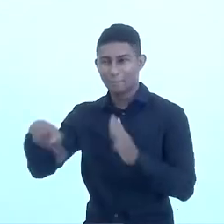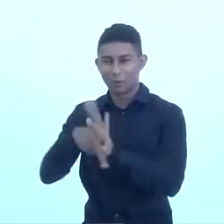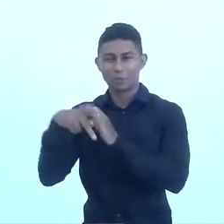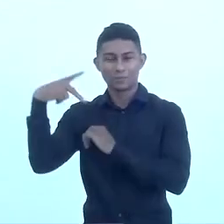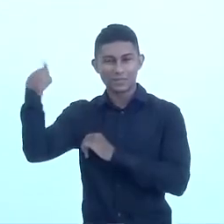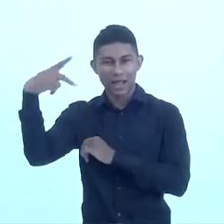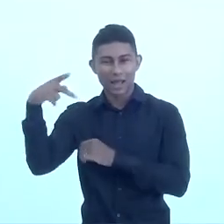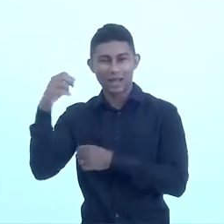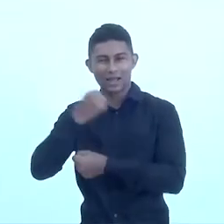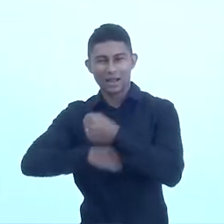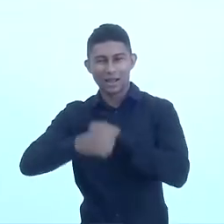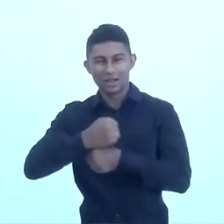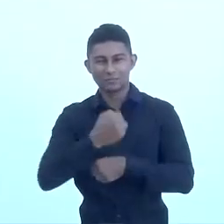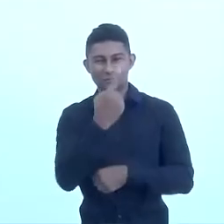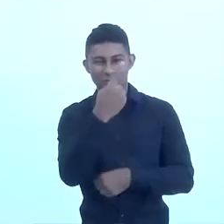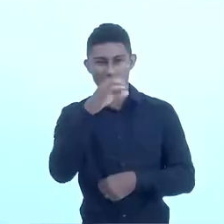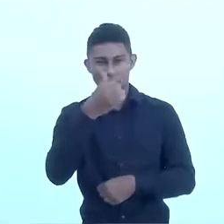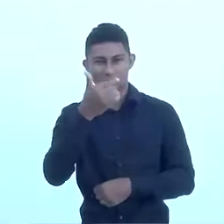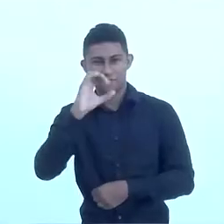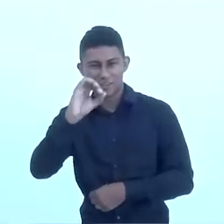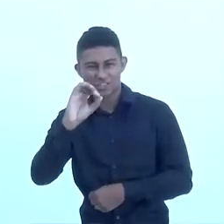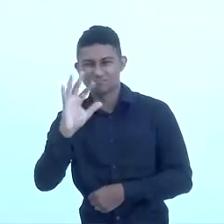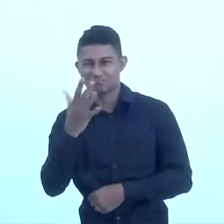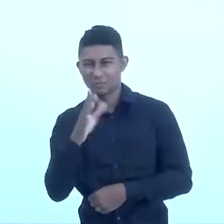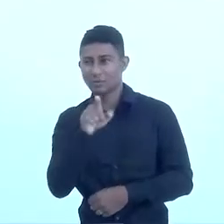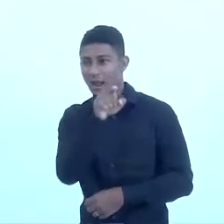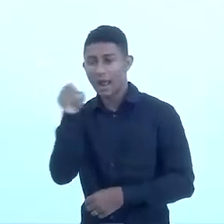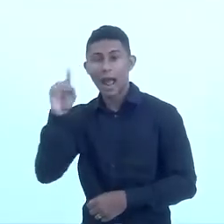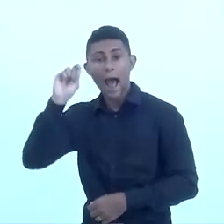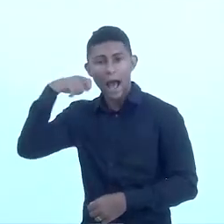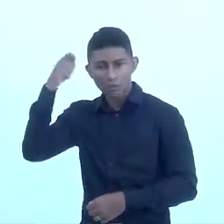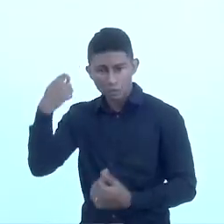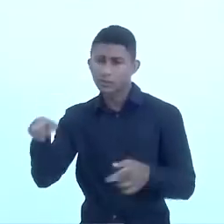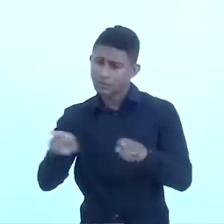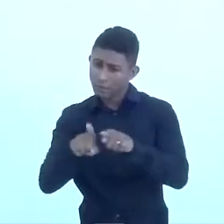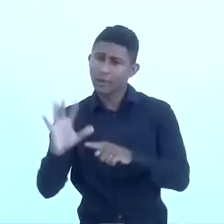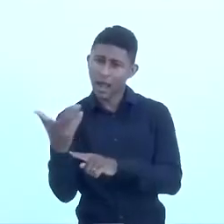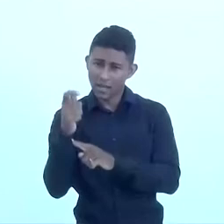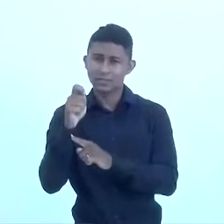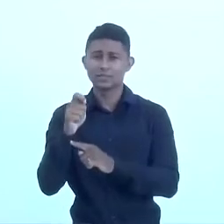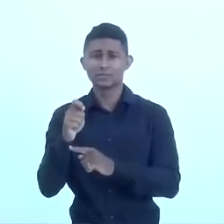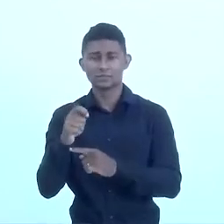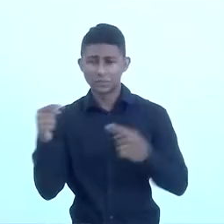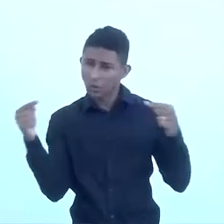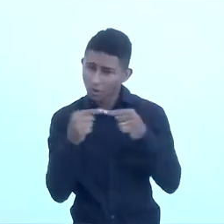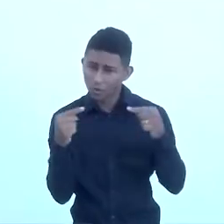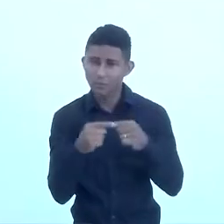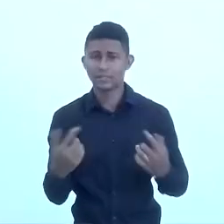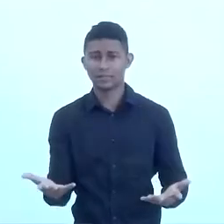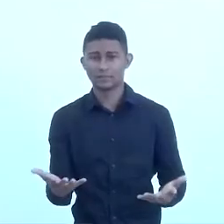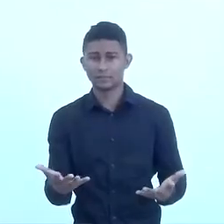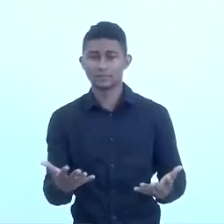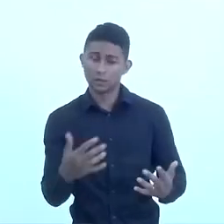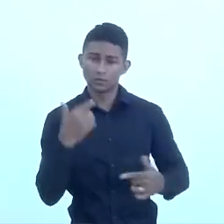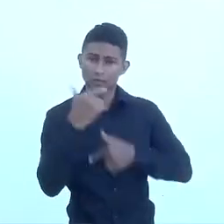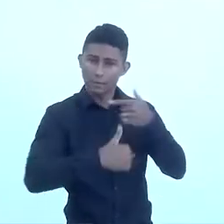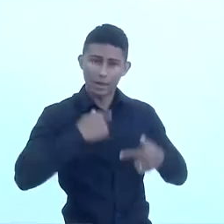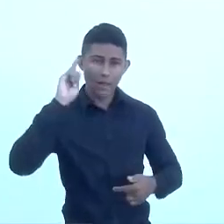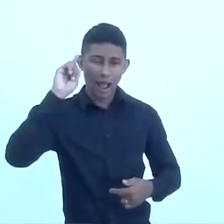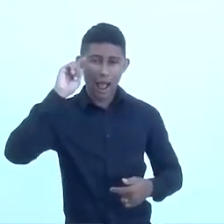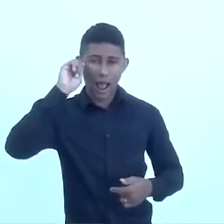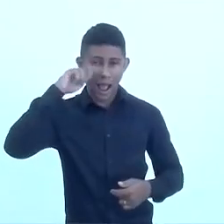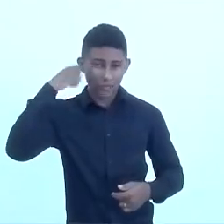20, Stanislavski, que fala, o ator é artista também. Esse trabalho é um trabalho de